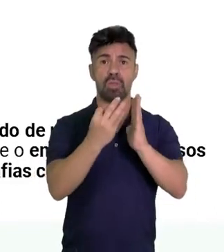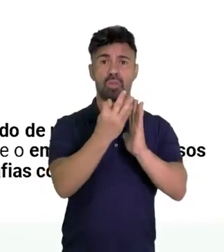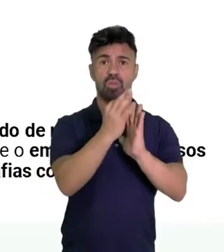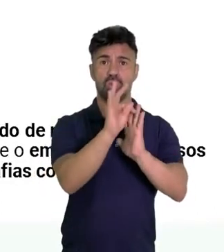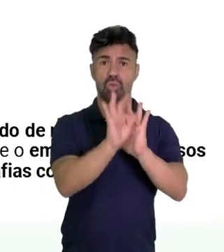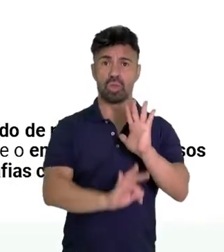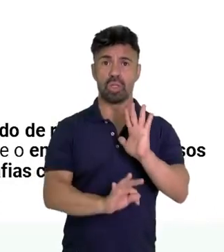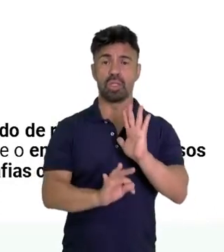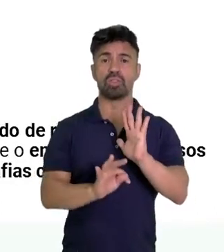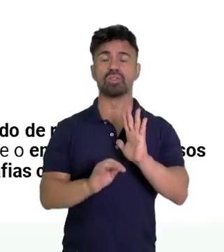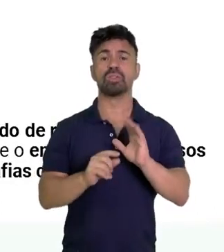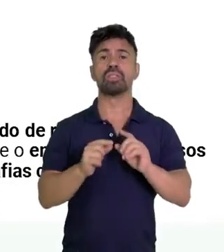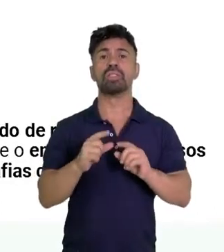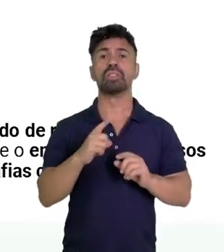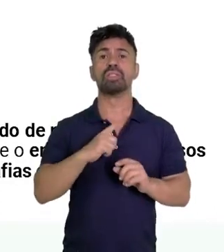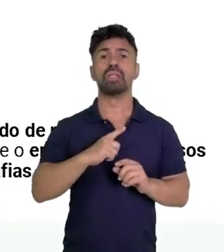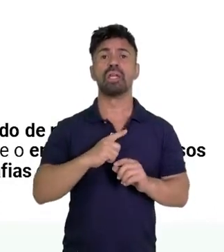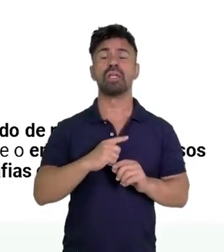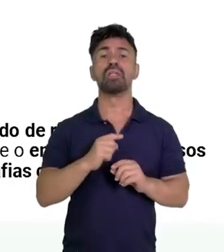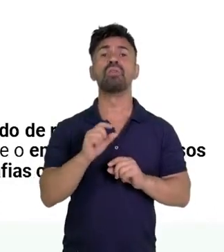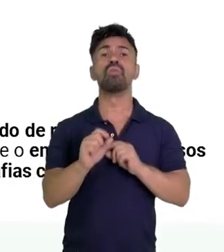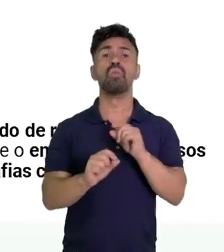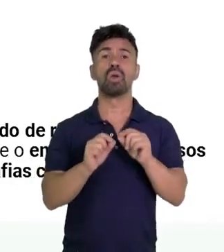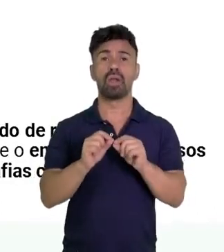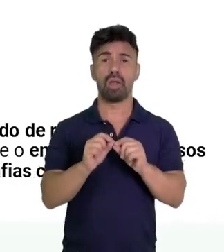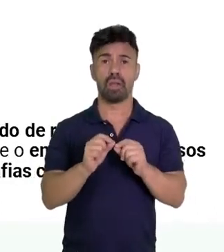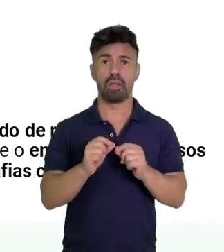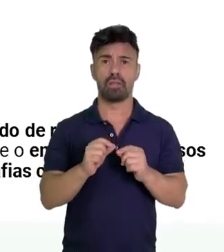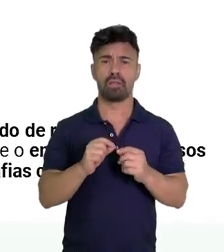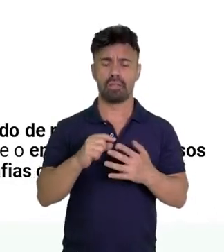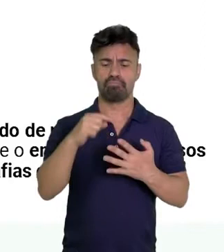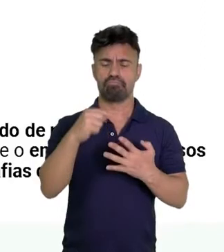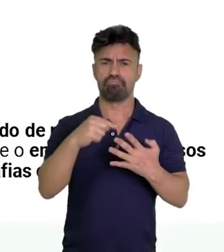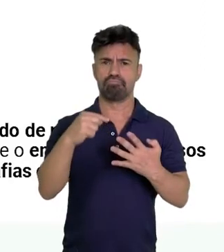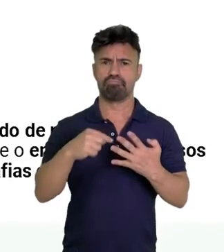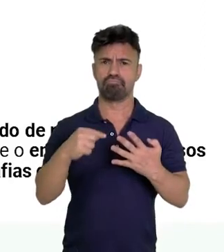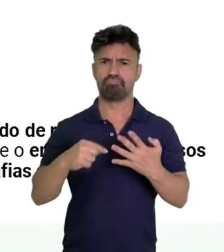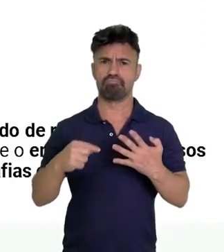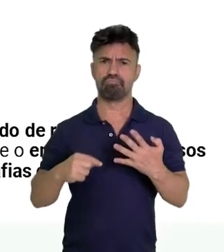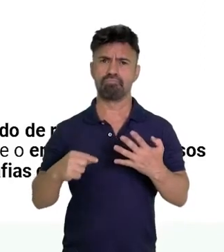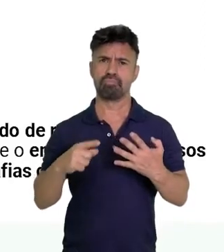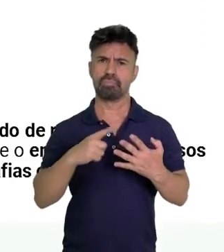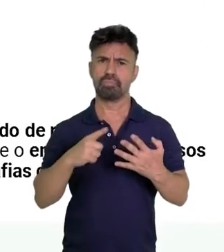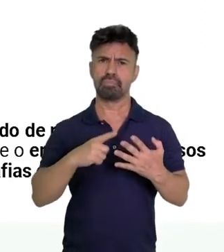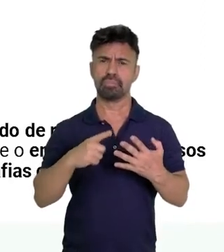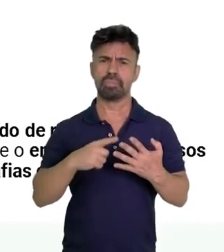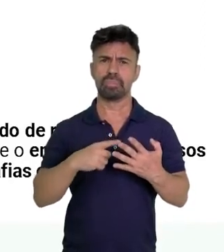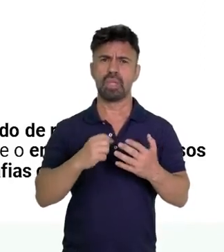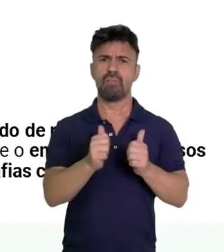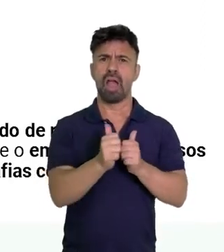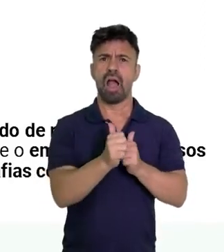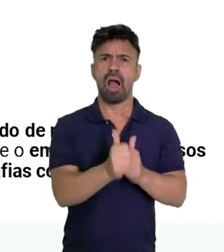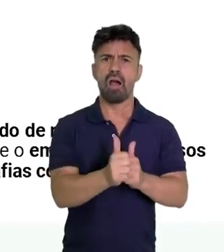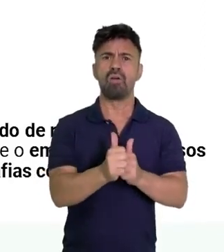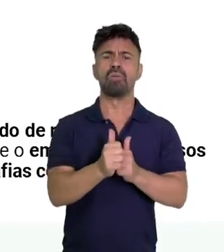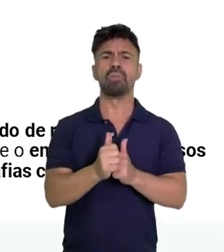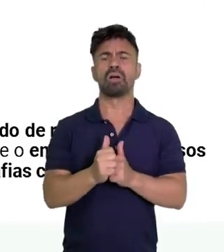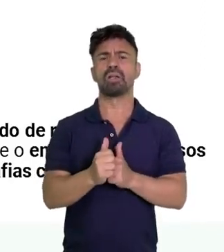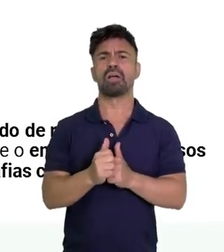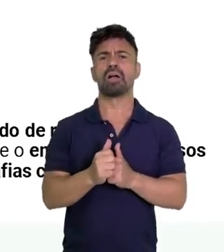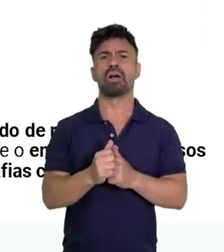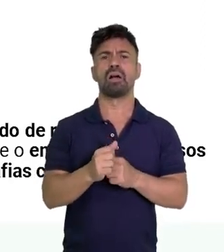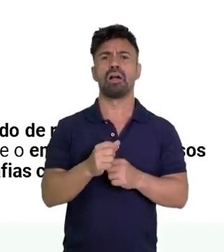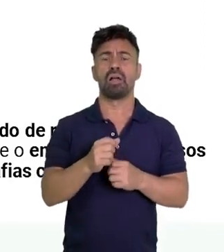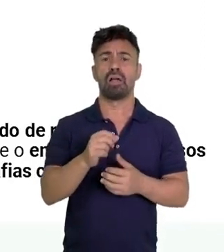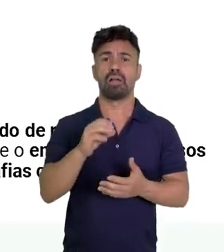No desenvolvimento do texto, a gente vai encontrar uma série de recursos que vão acompanhar a